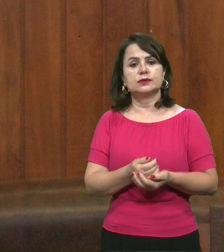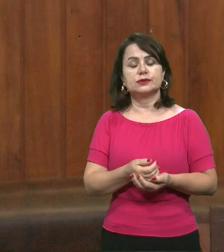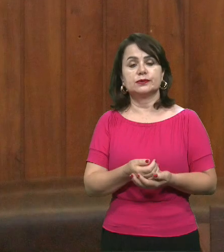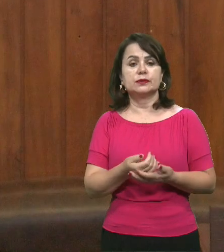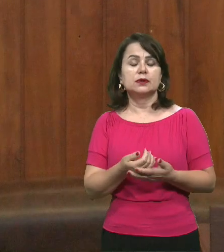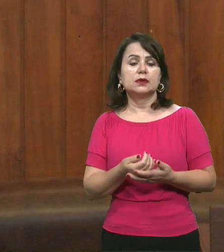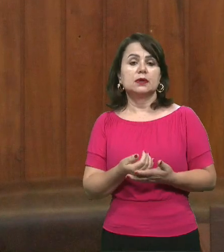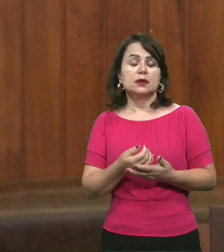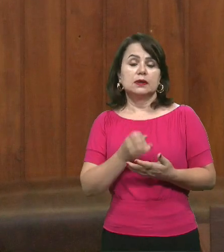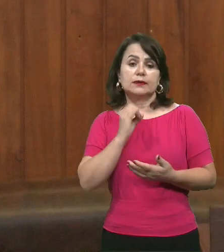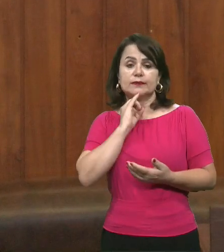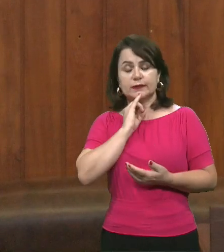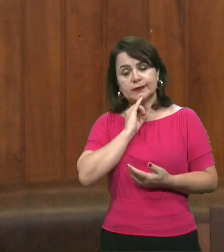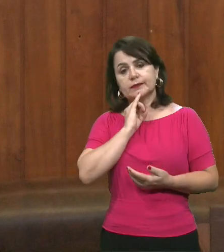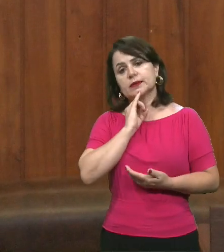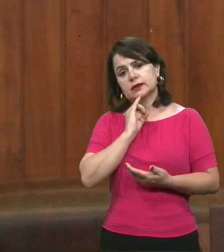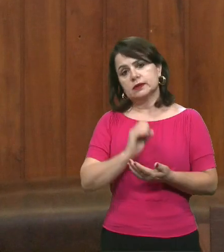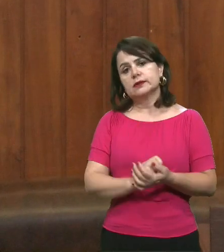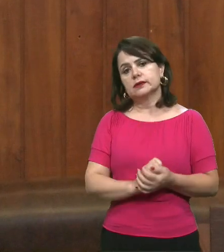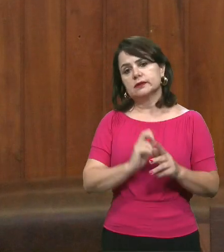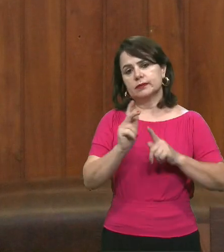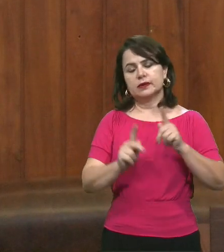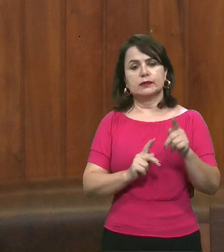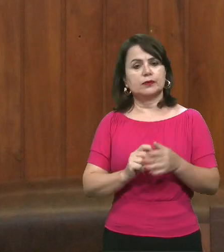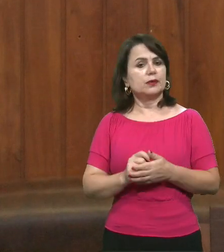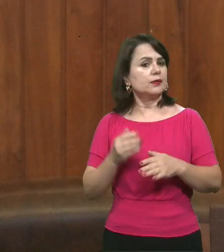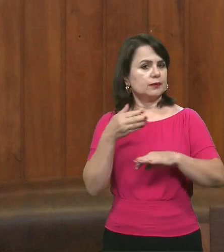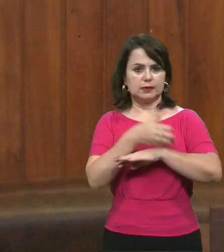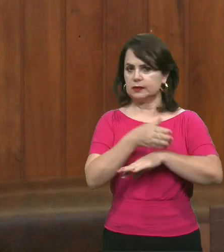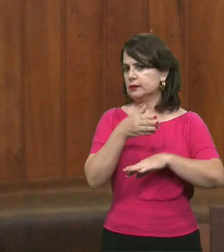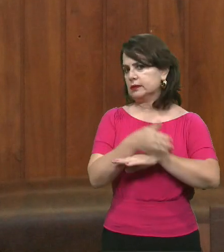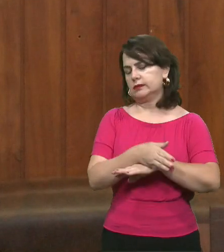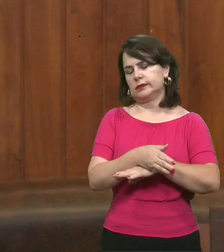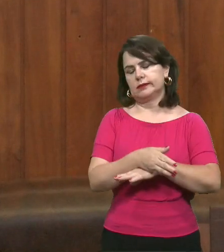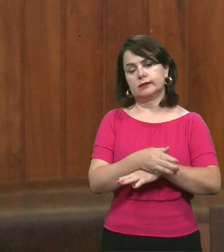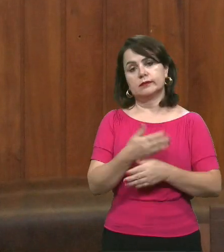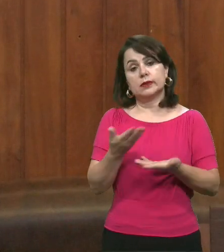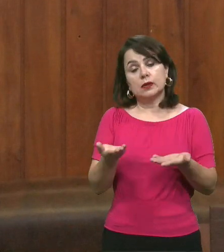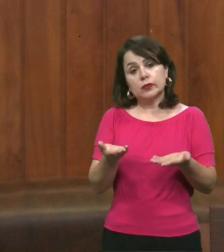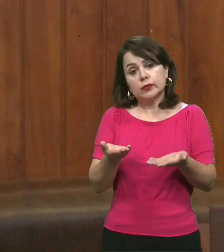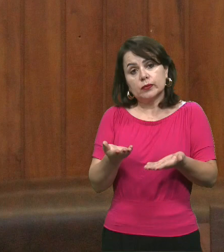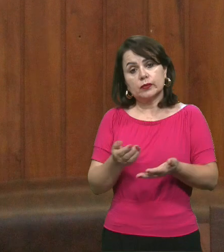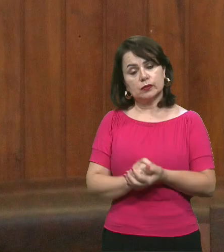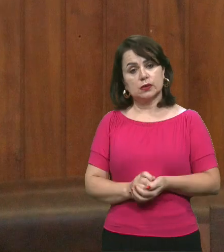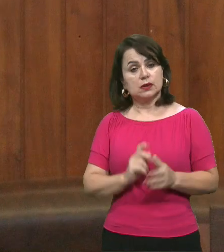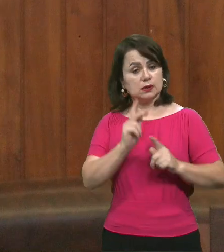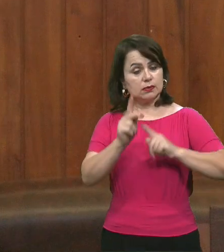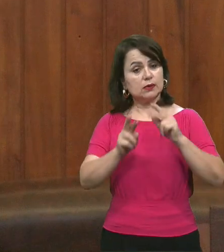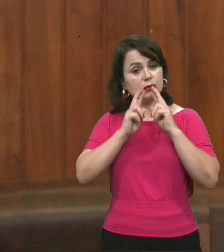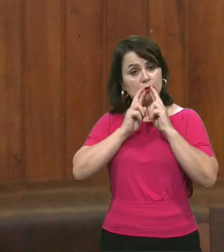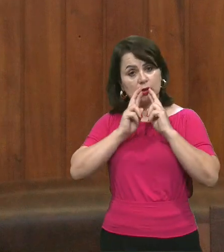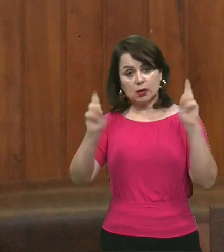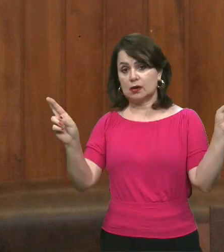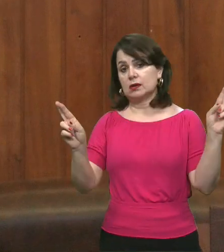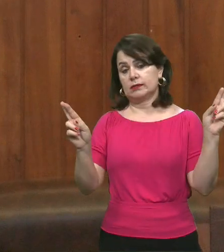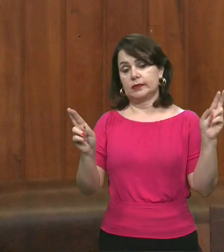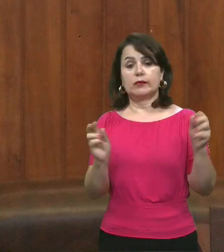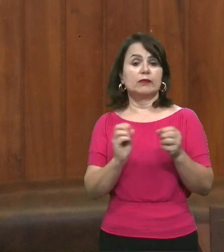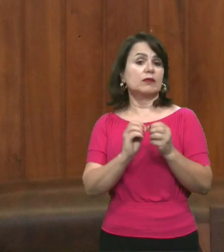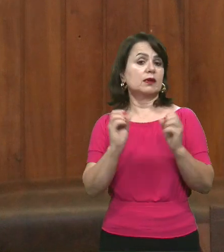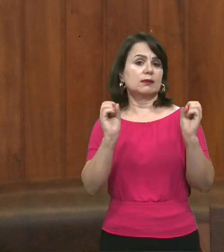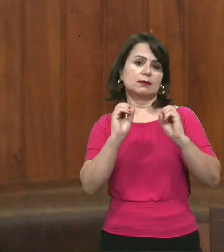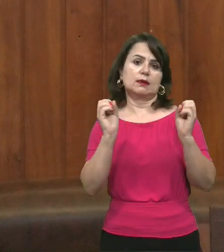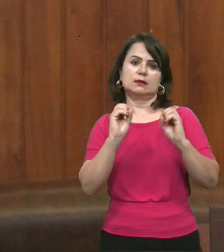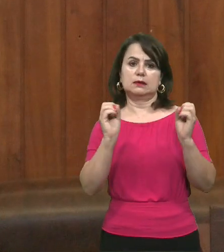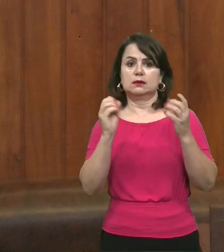os radares, mas é difícil mobilizar o pessoal, hein? A reclamação sem ação,